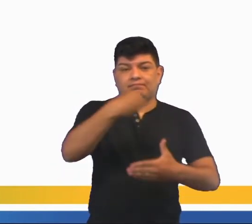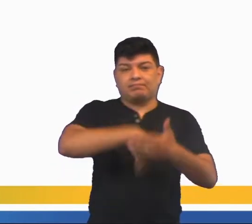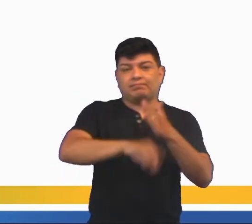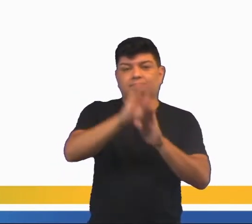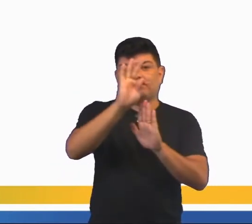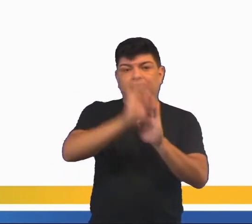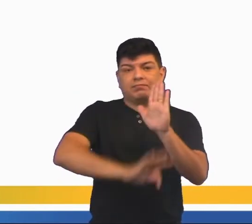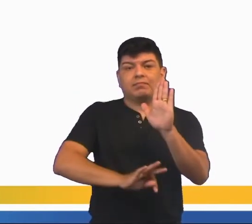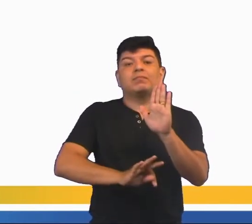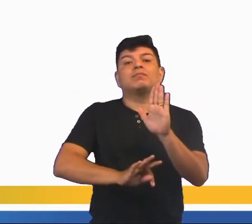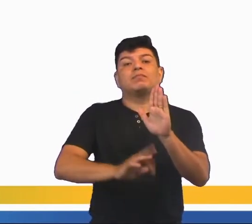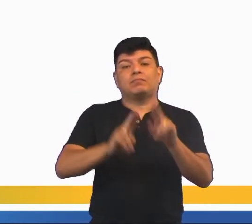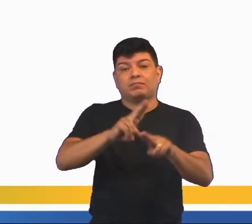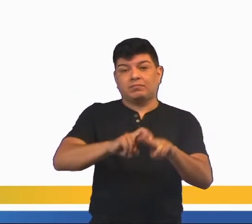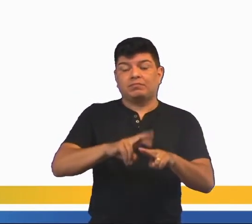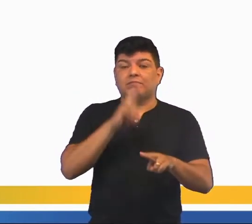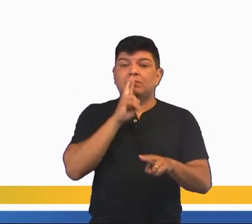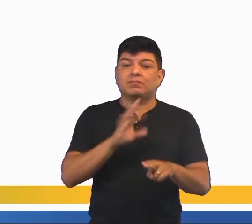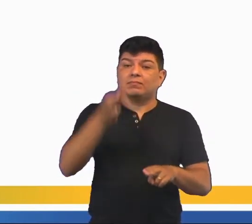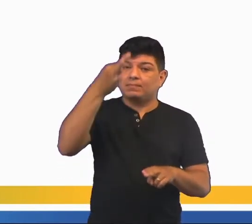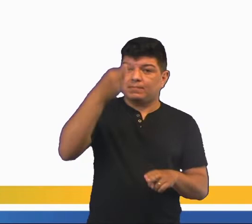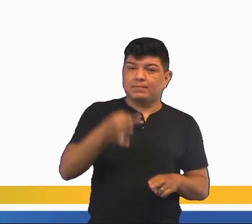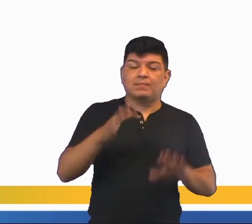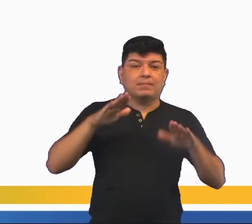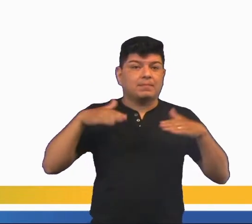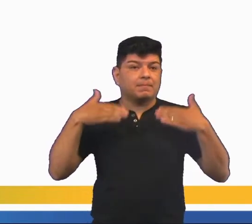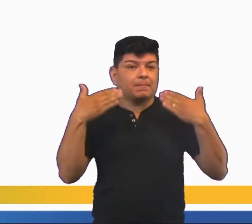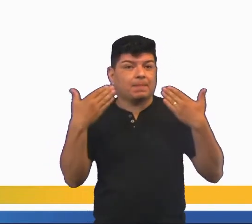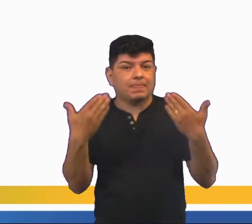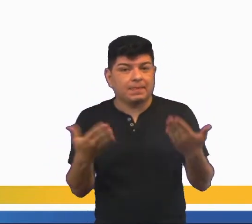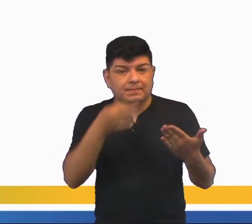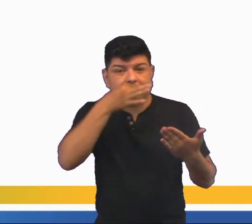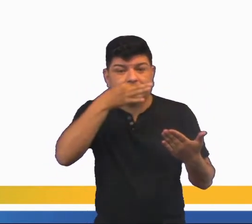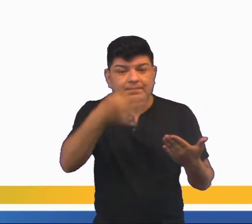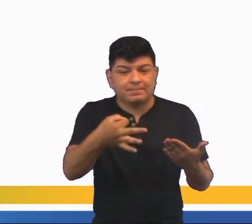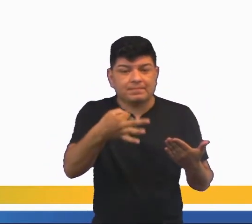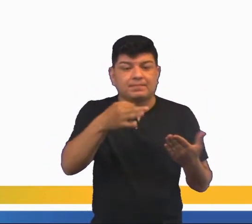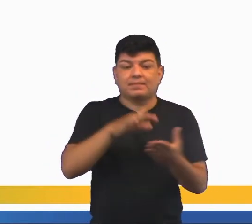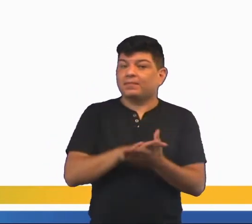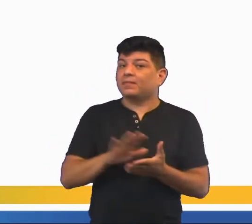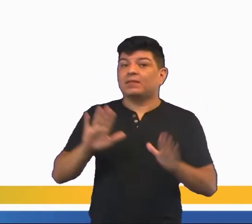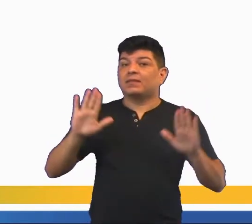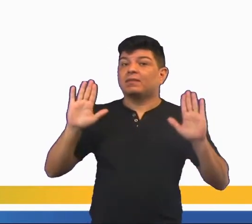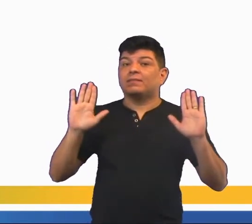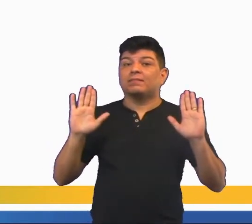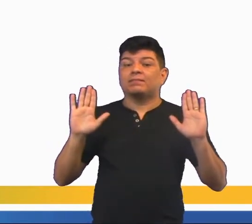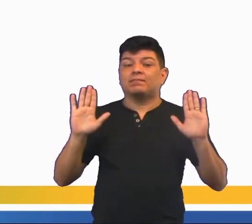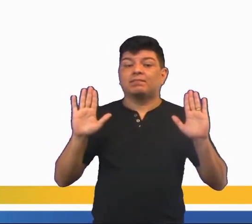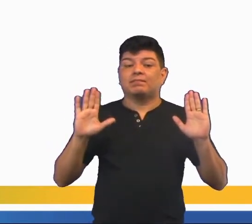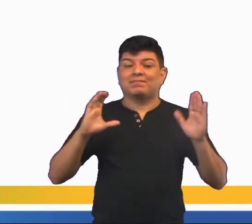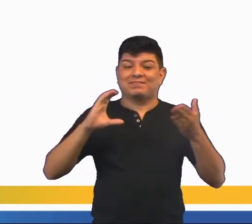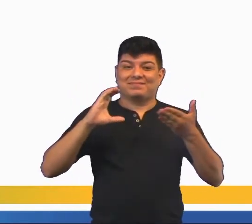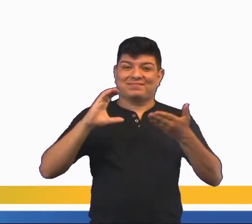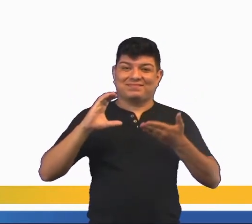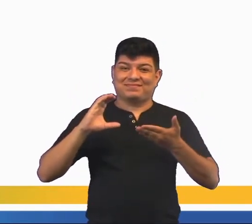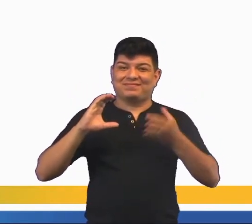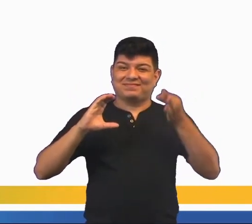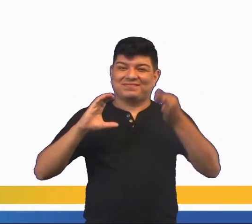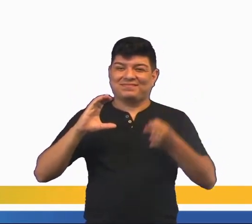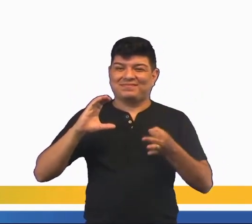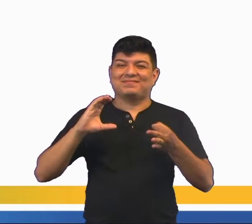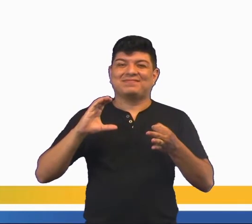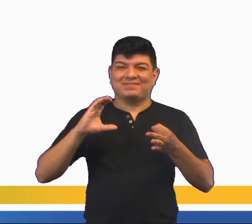desse texto. Então, a nossa alternativa correta, que expressa uma opinião, só pode ser a letra